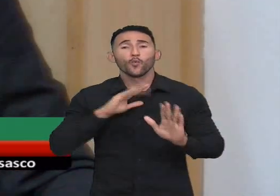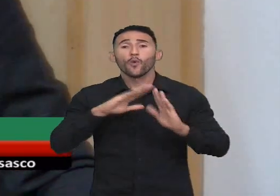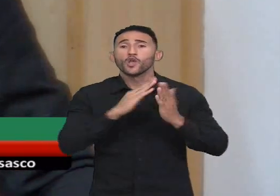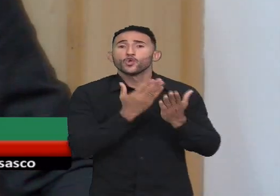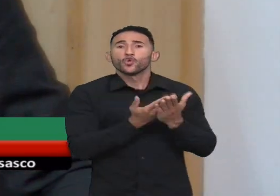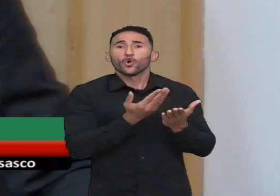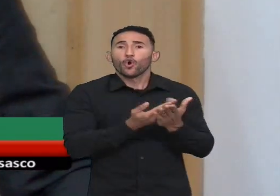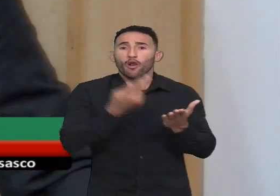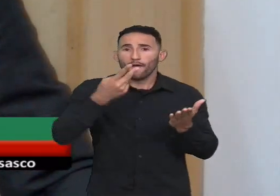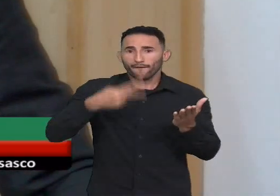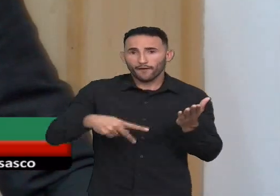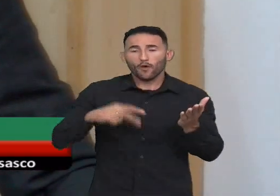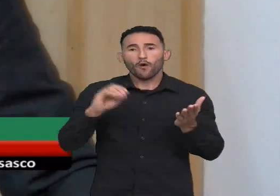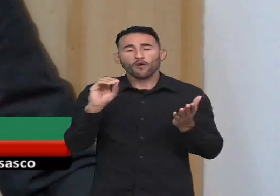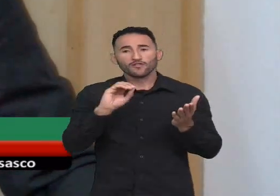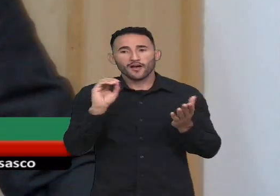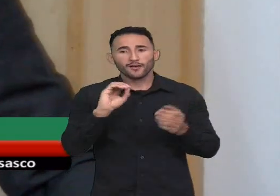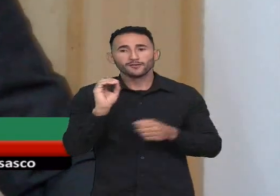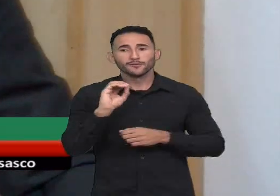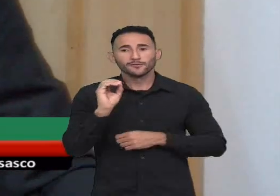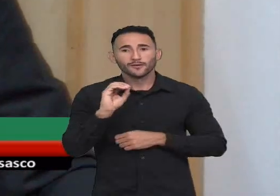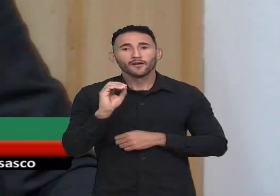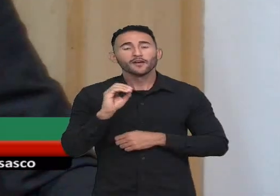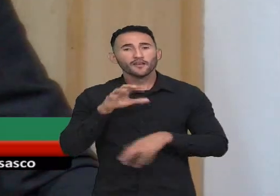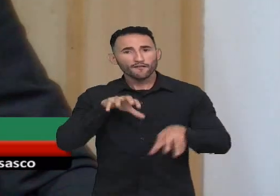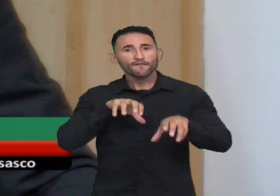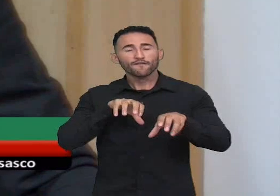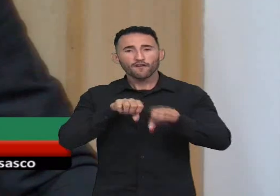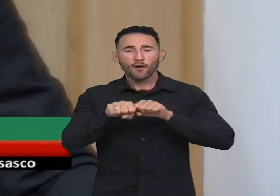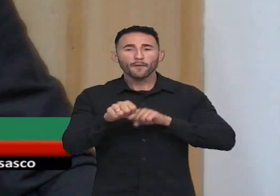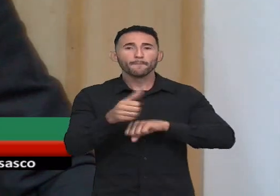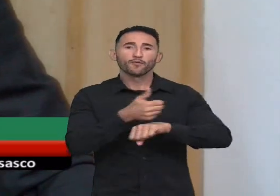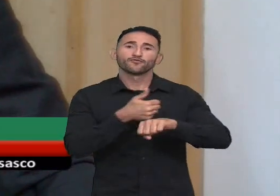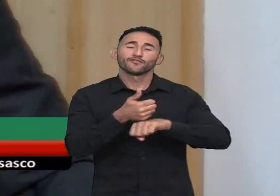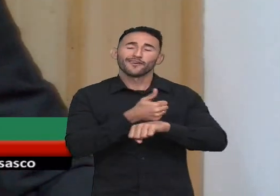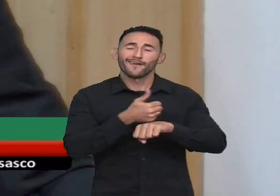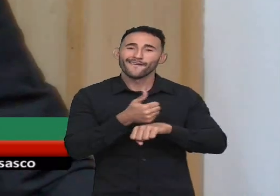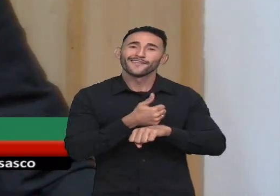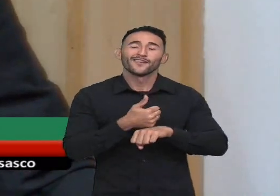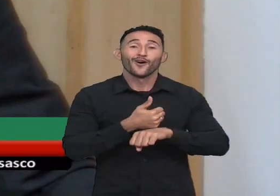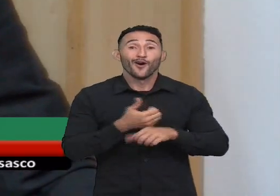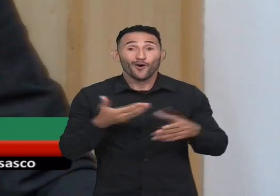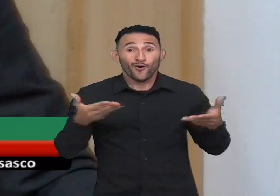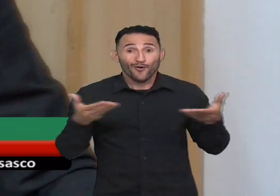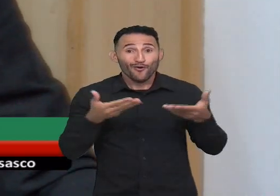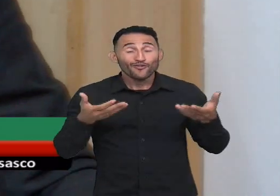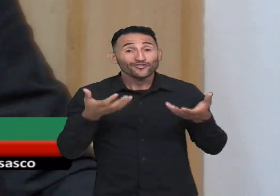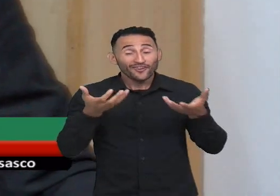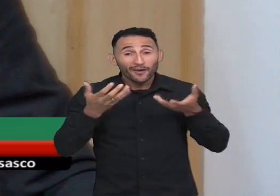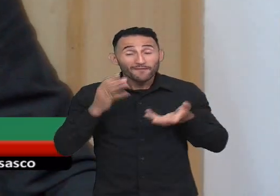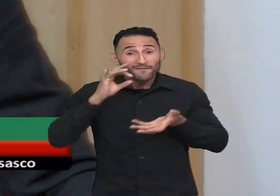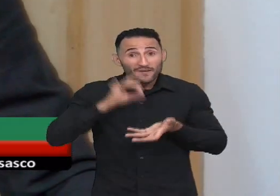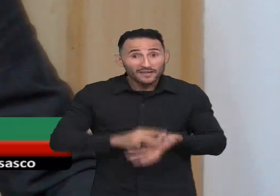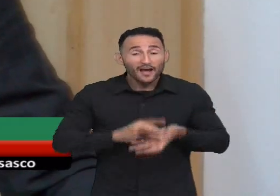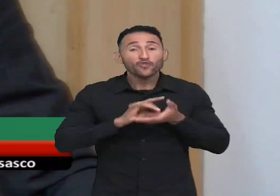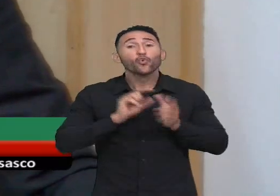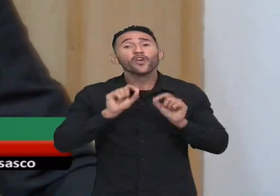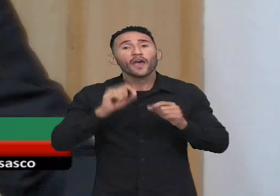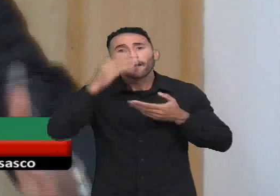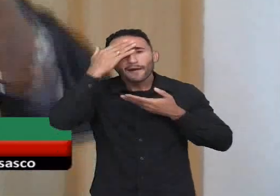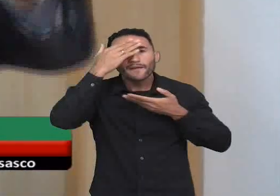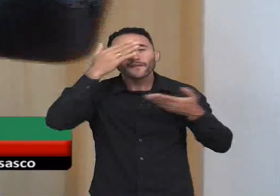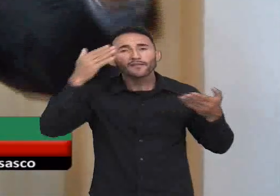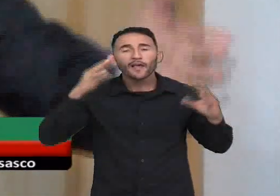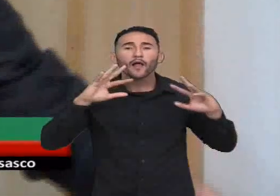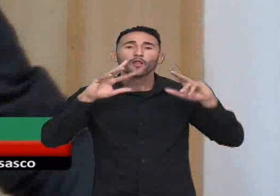aqui na cidade que forma profissionais. Então, hoje, o que nós queremos mesmo, Levi, é te agradecer,